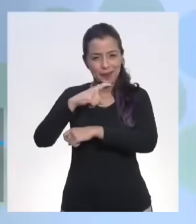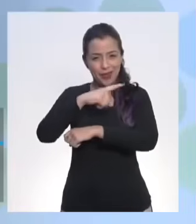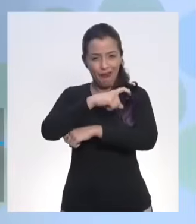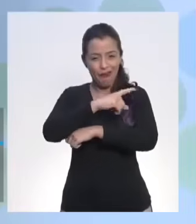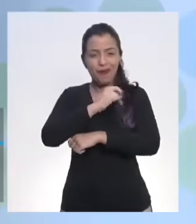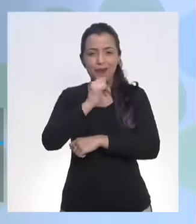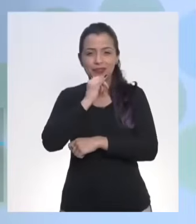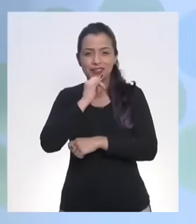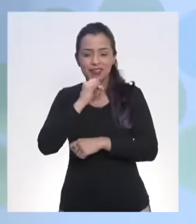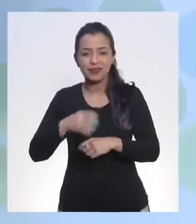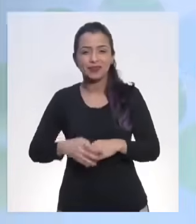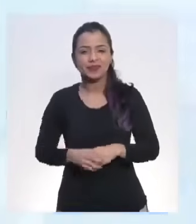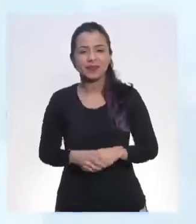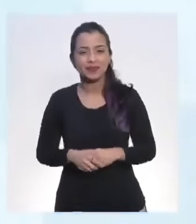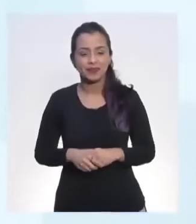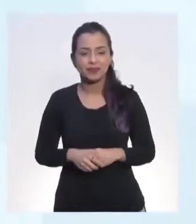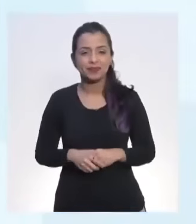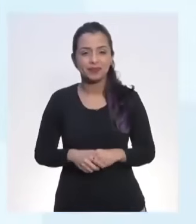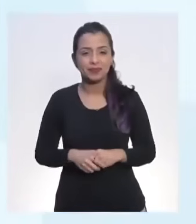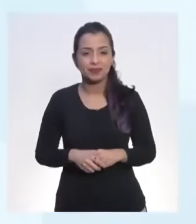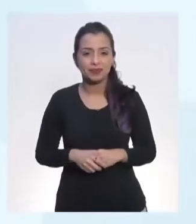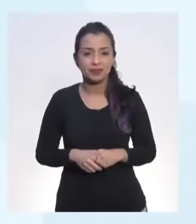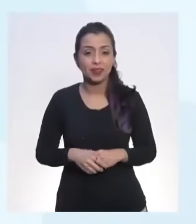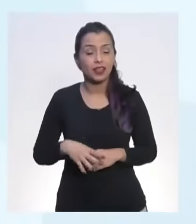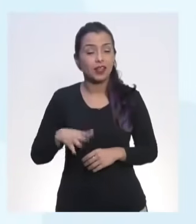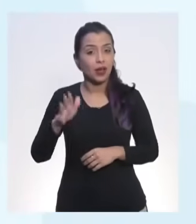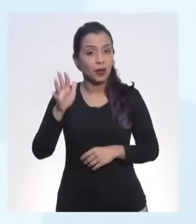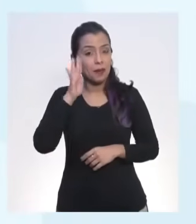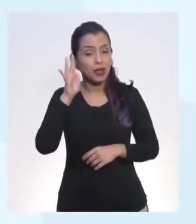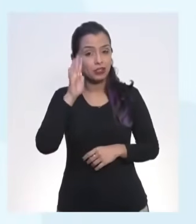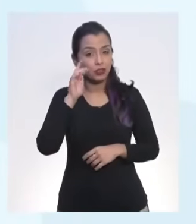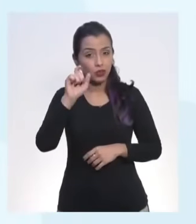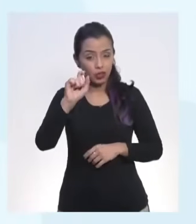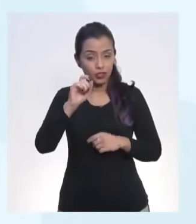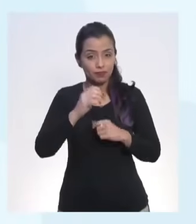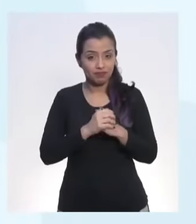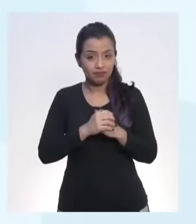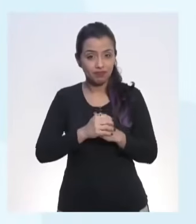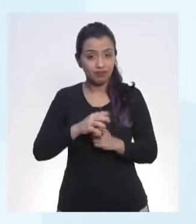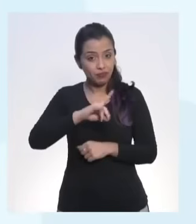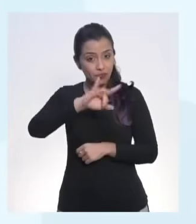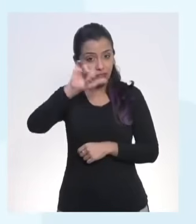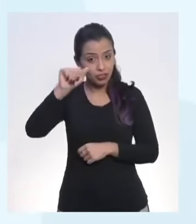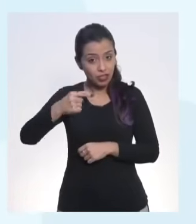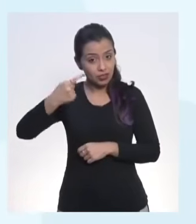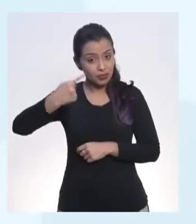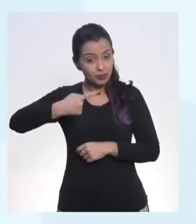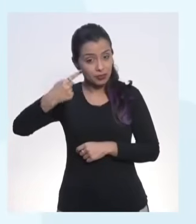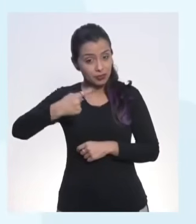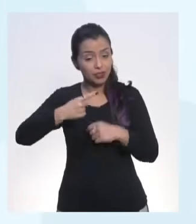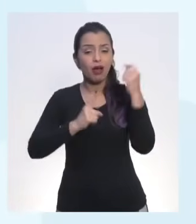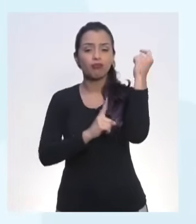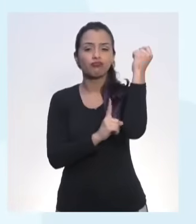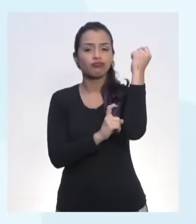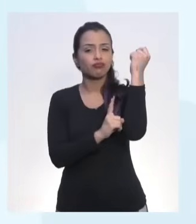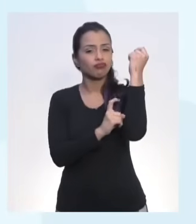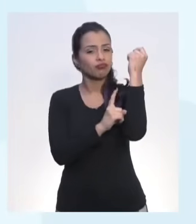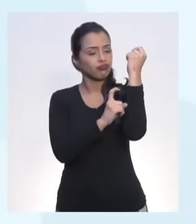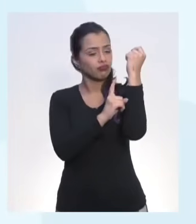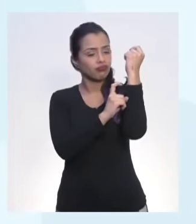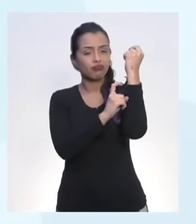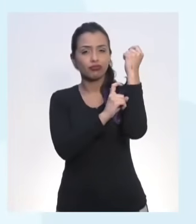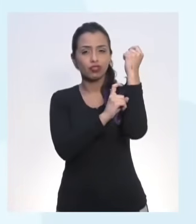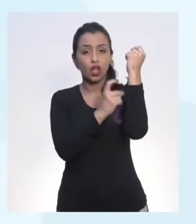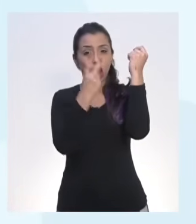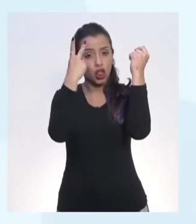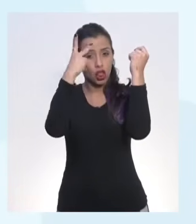eles, diretor, a questão da resposta? Então, eu tenho que entender o seguinte, que no primeiro dia, então, ela sobe 2 metros e desce 1